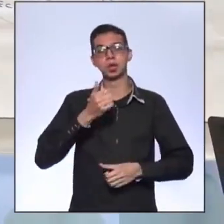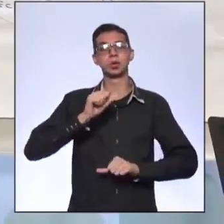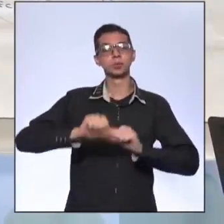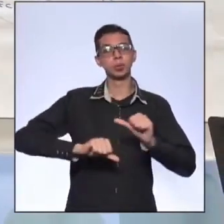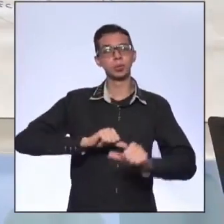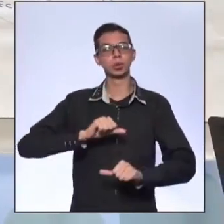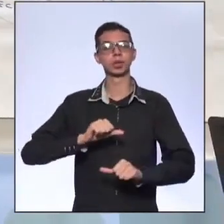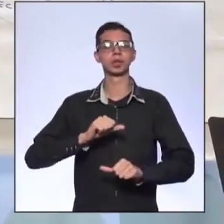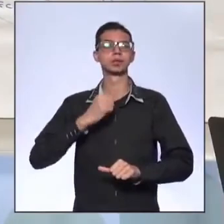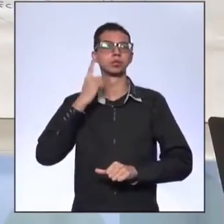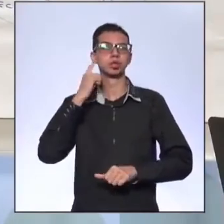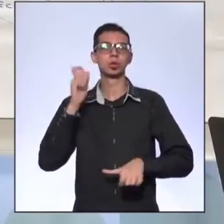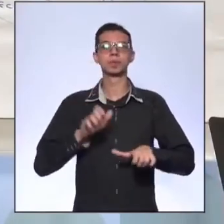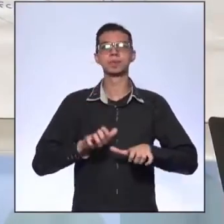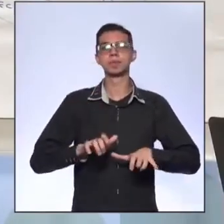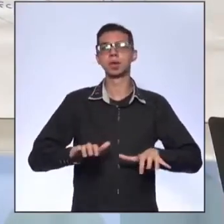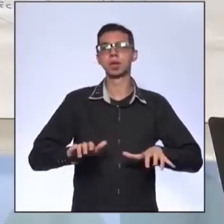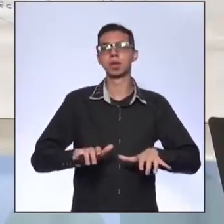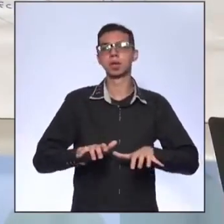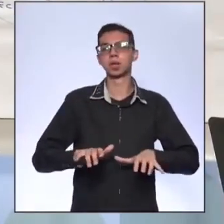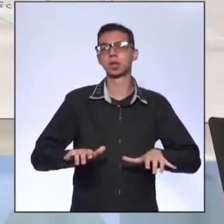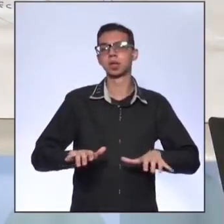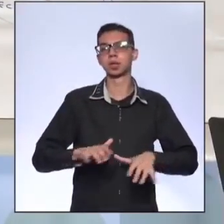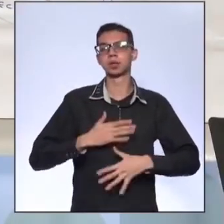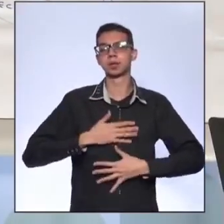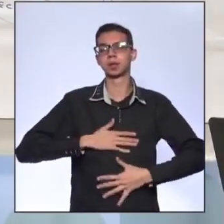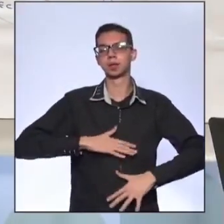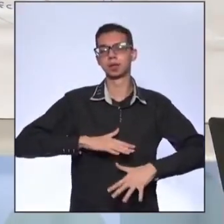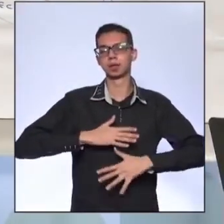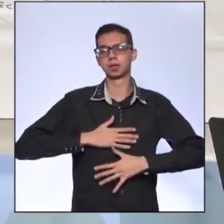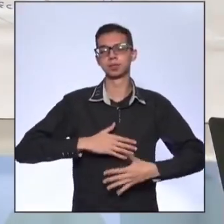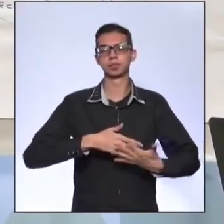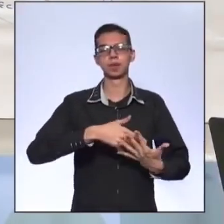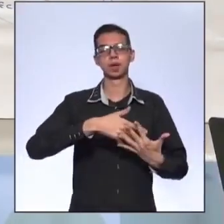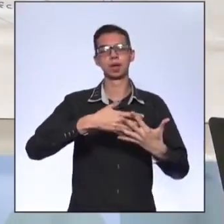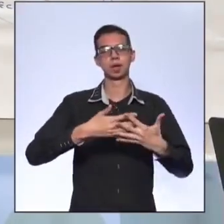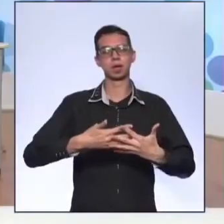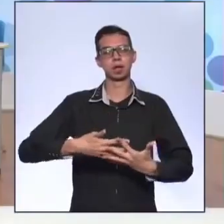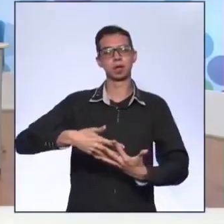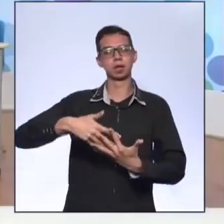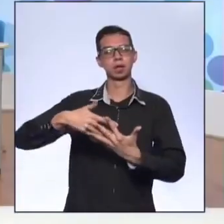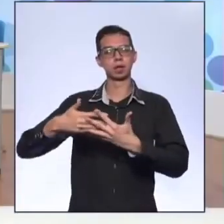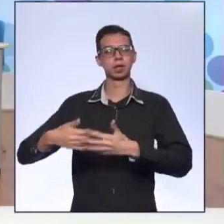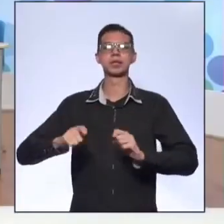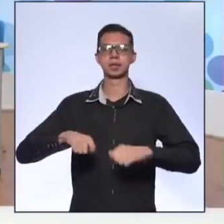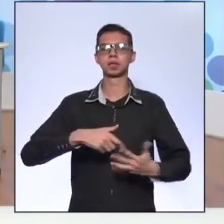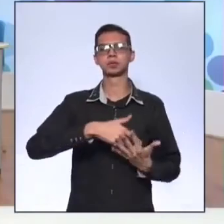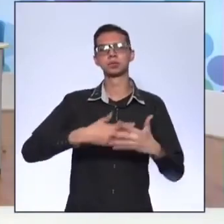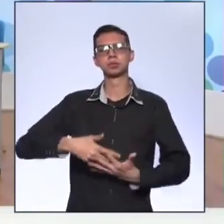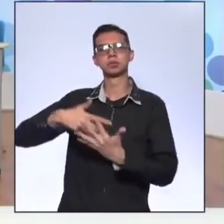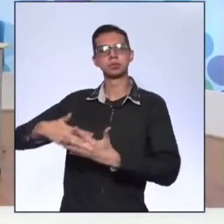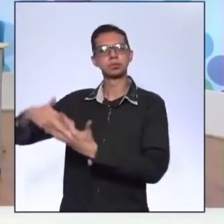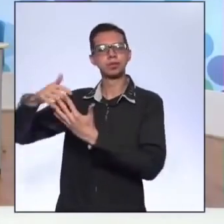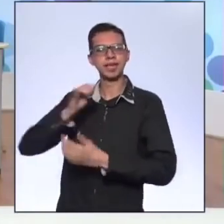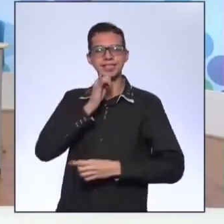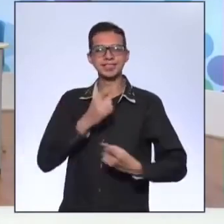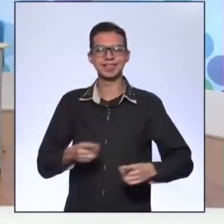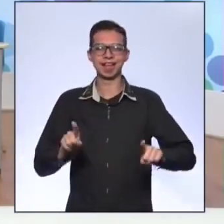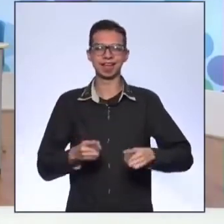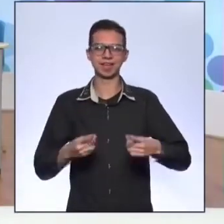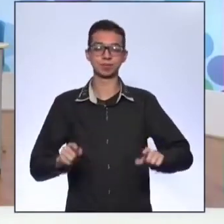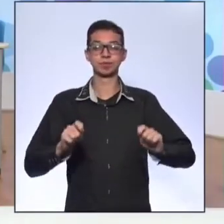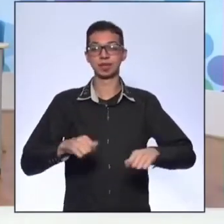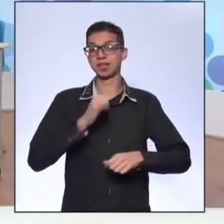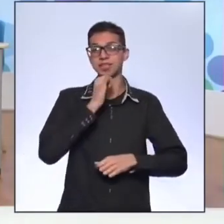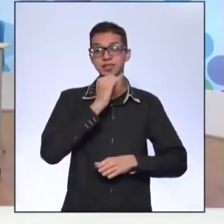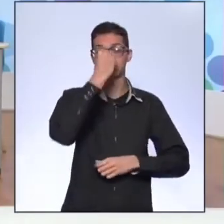de pianos, para uma coisa mais rápida, né? Sei lá, coloca um forró aí no meio, tá? Colocando assim. Então, é